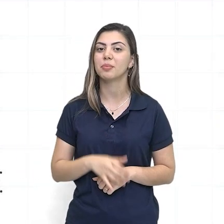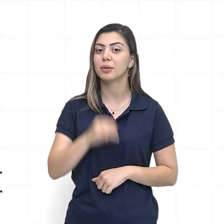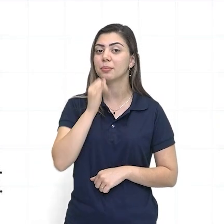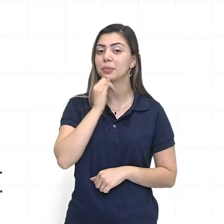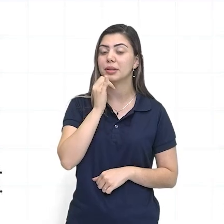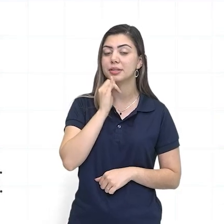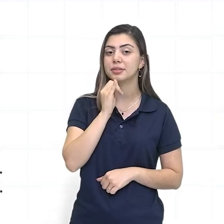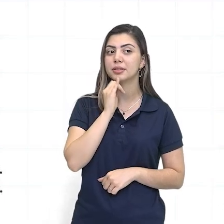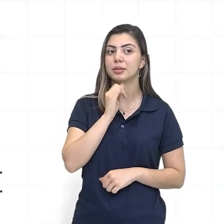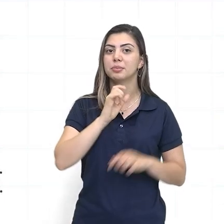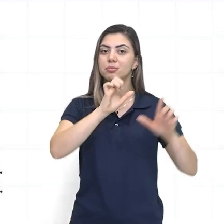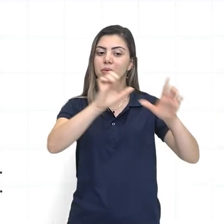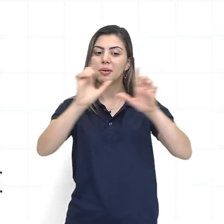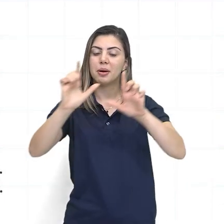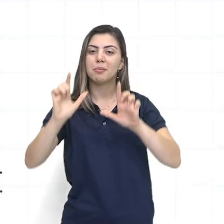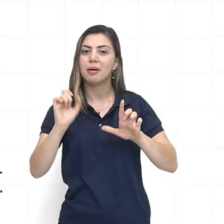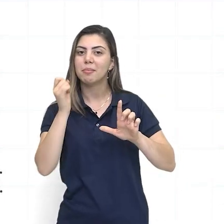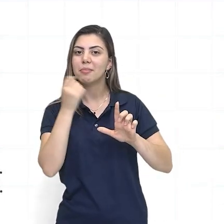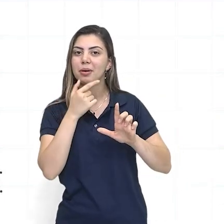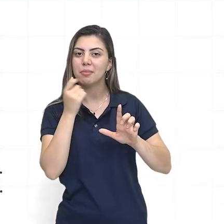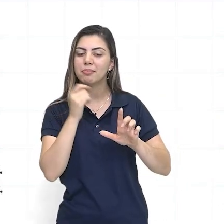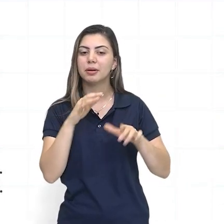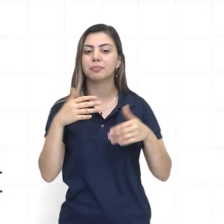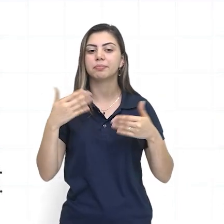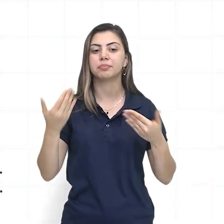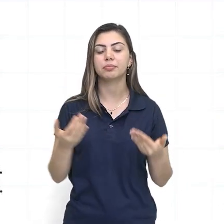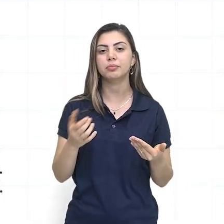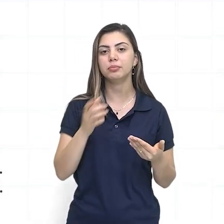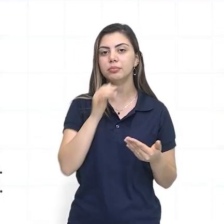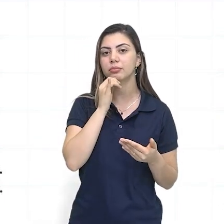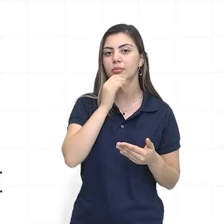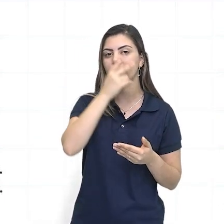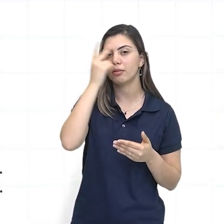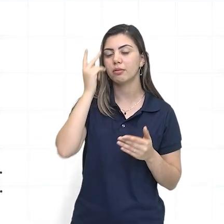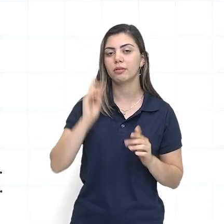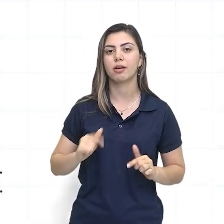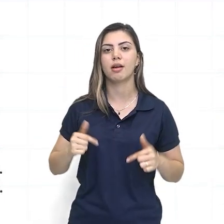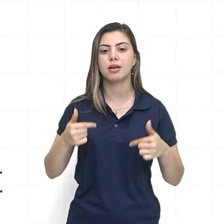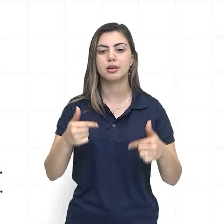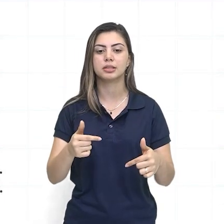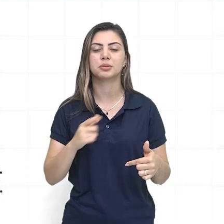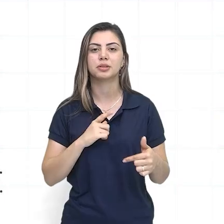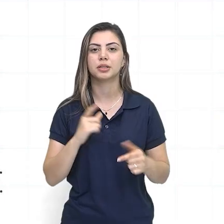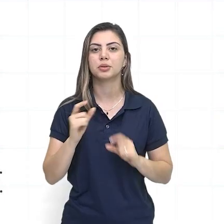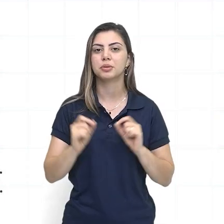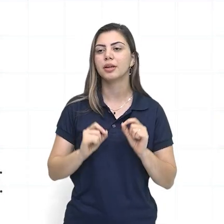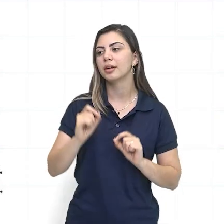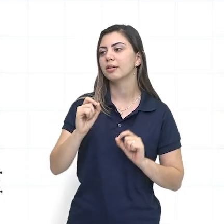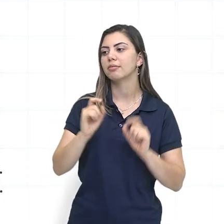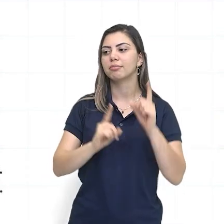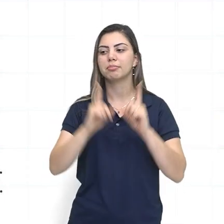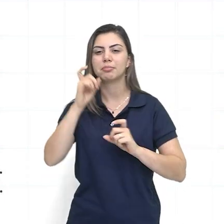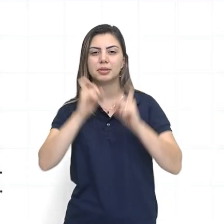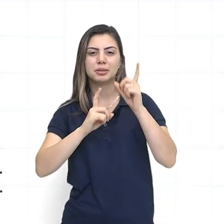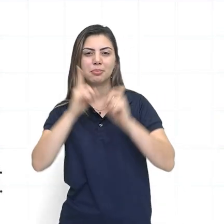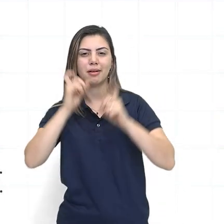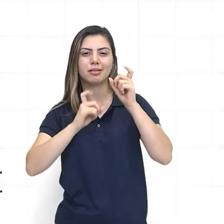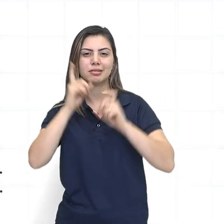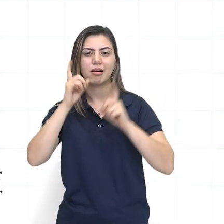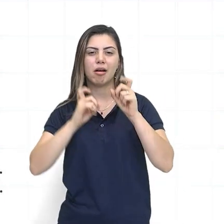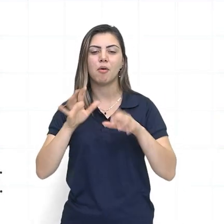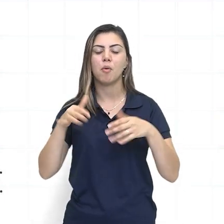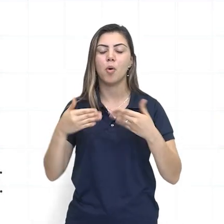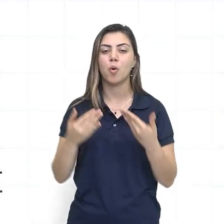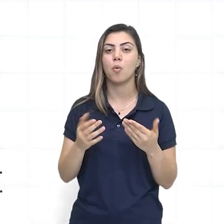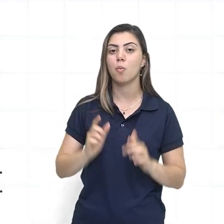dos memes, né? Os gestos está presente, por exemplo, em pessoas que fazem mímica, né? Ou então que, através das